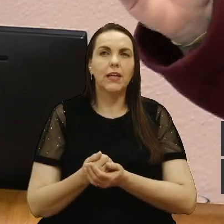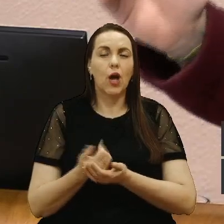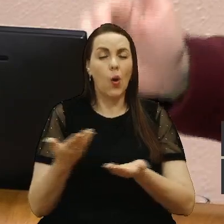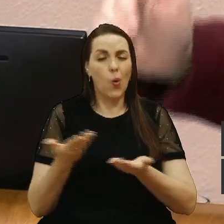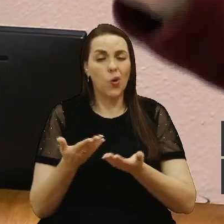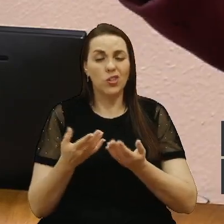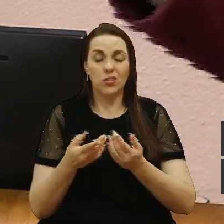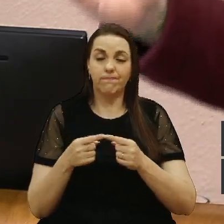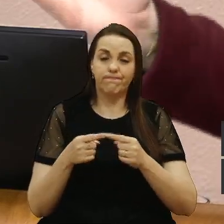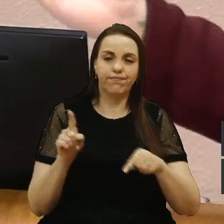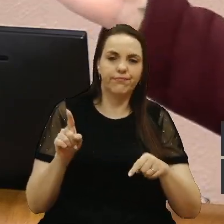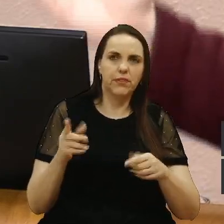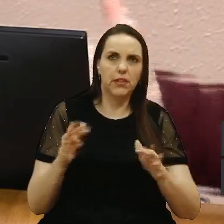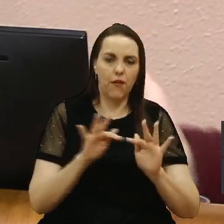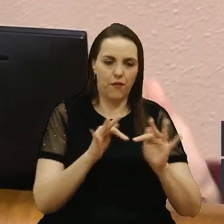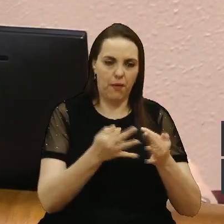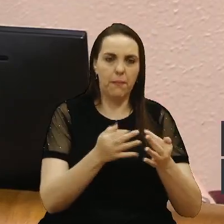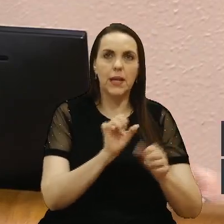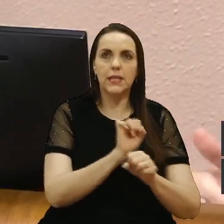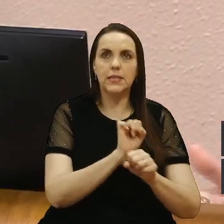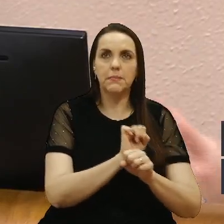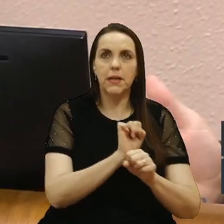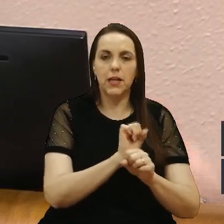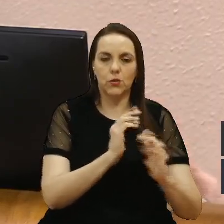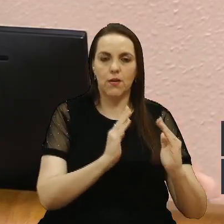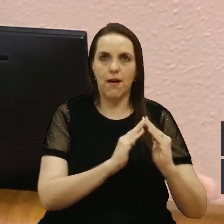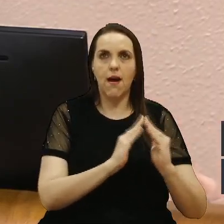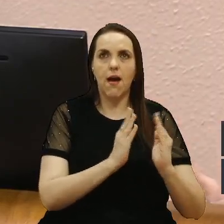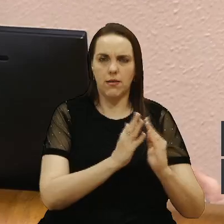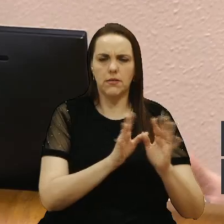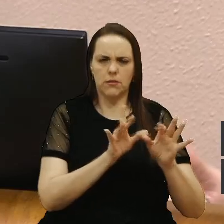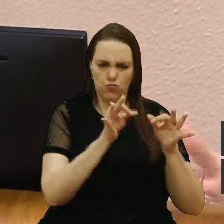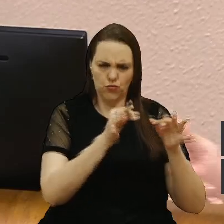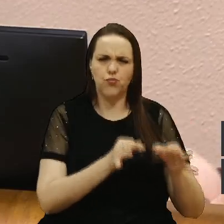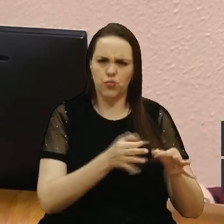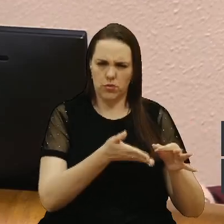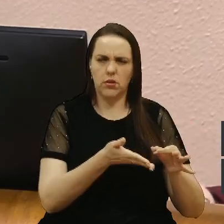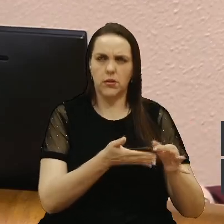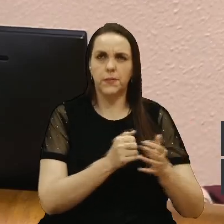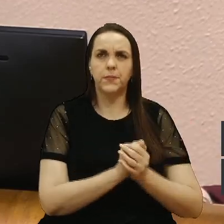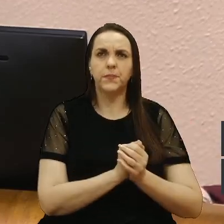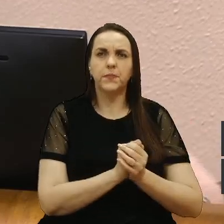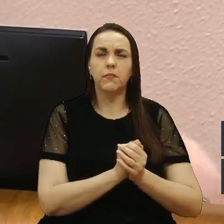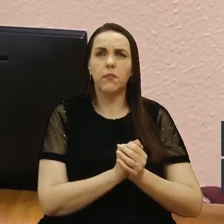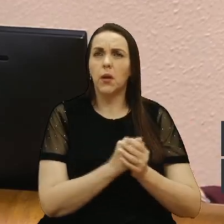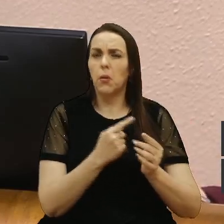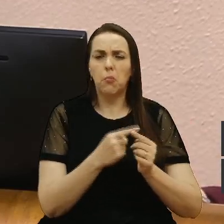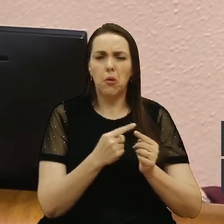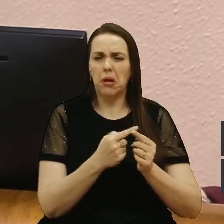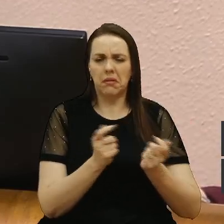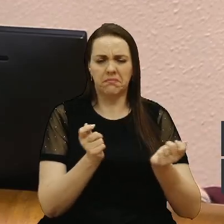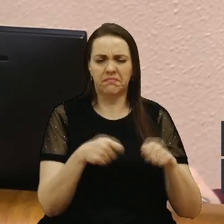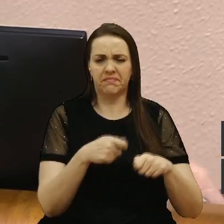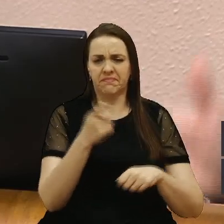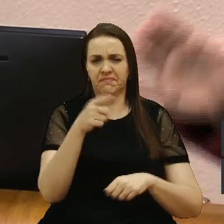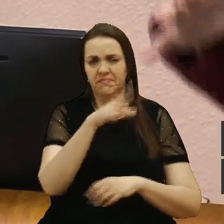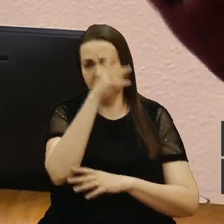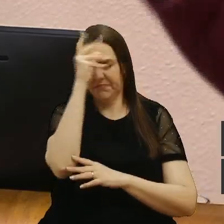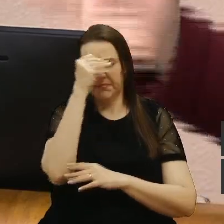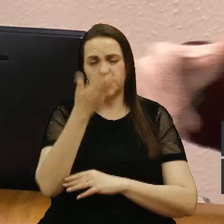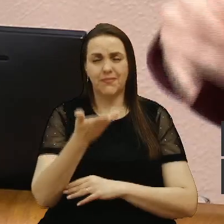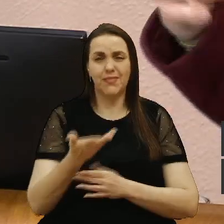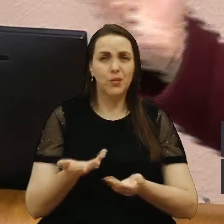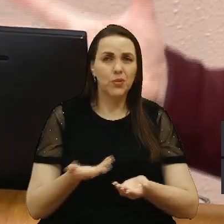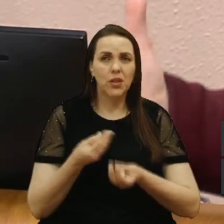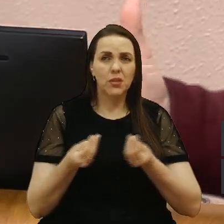Porque temos famílias que estão aguardando pelas suas casas de forma justa, que por incompetência do nosso executivo municipal,